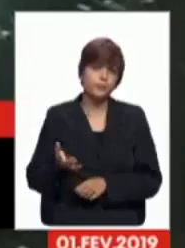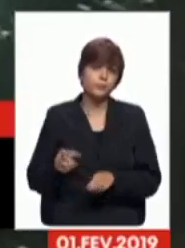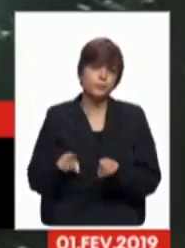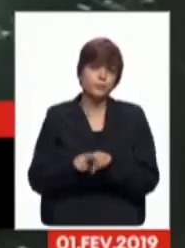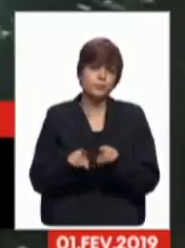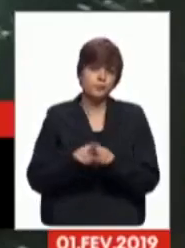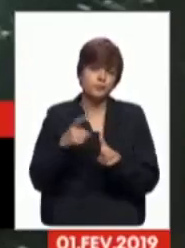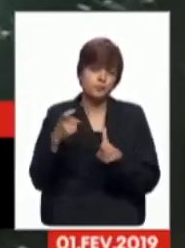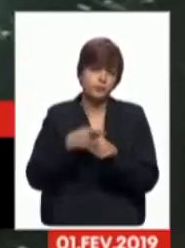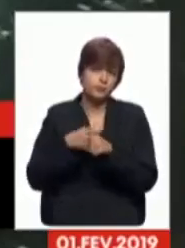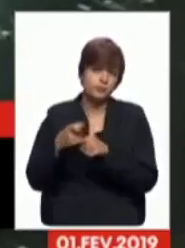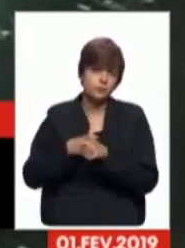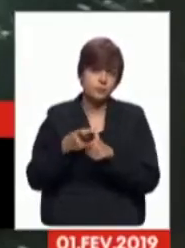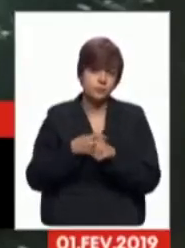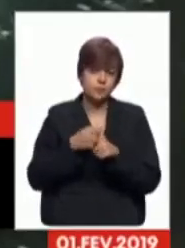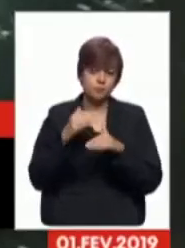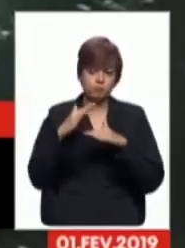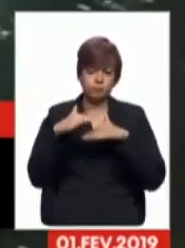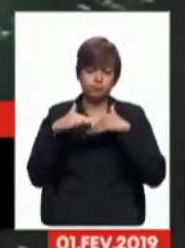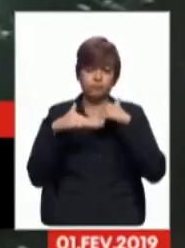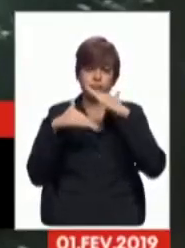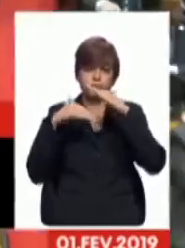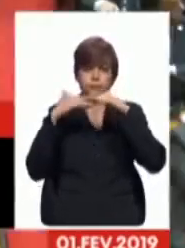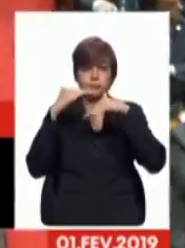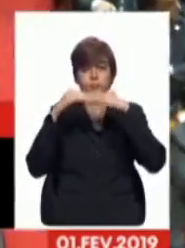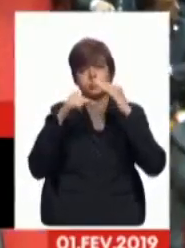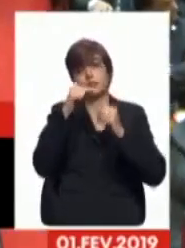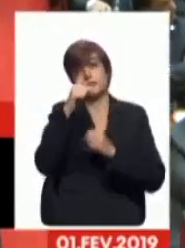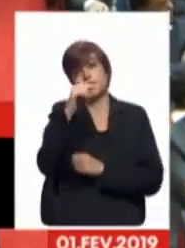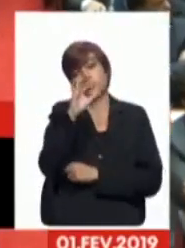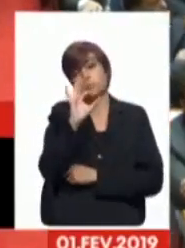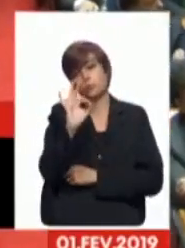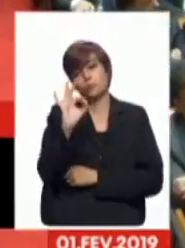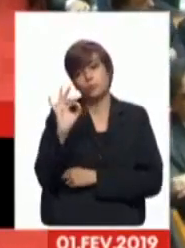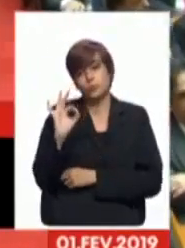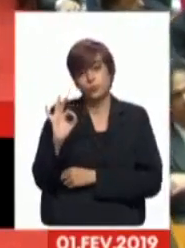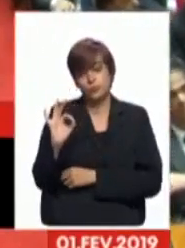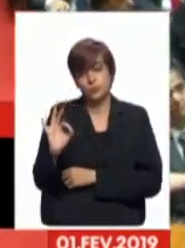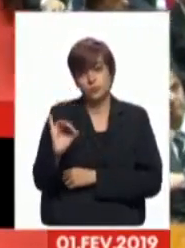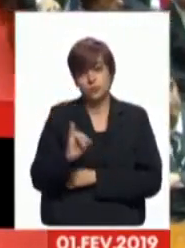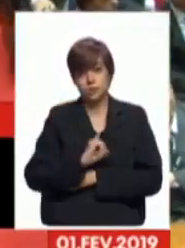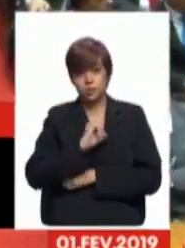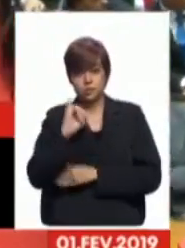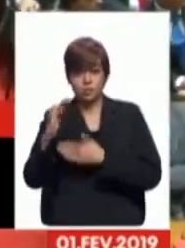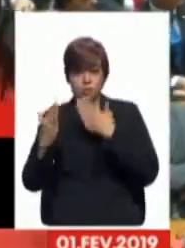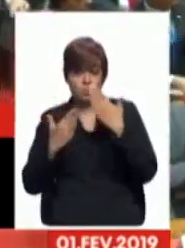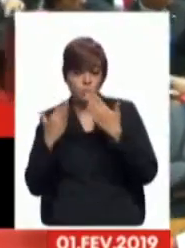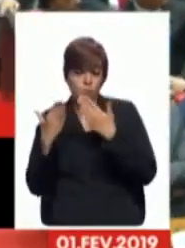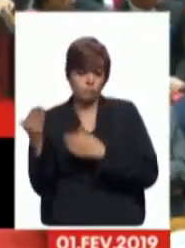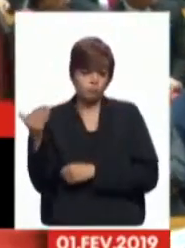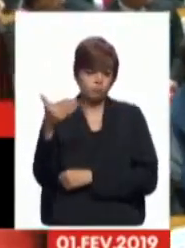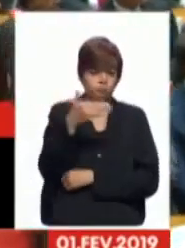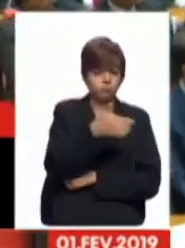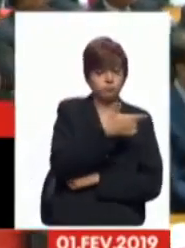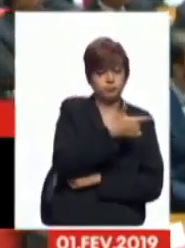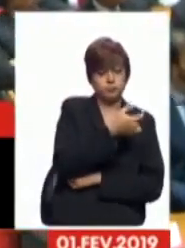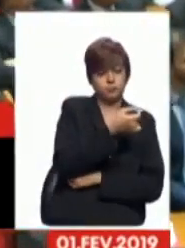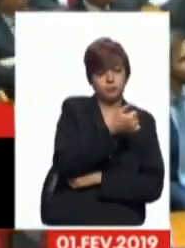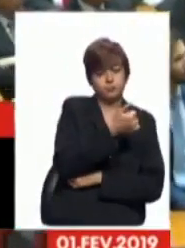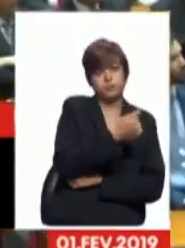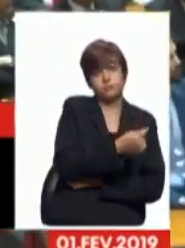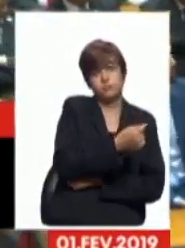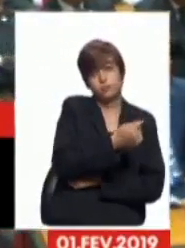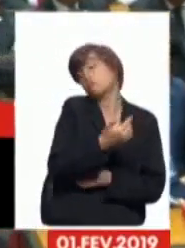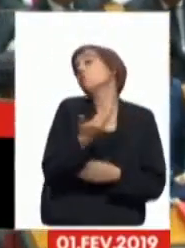total apresentou crescimento de 7% em relação a 2017, somando